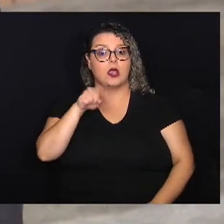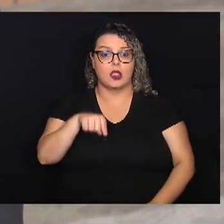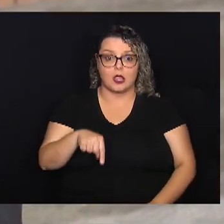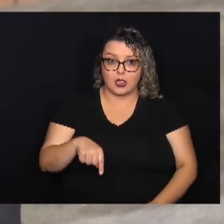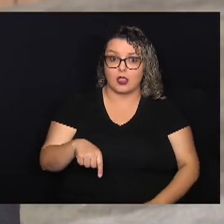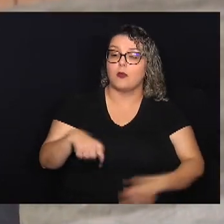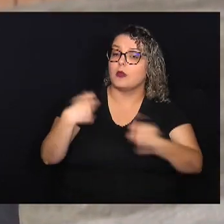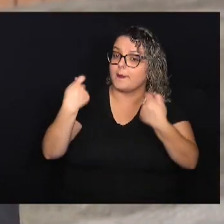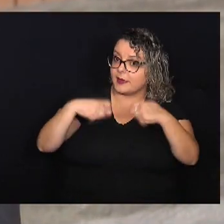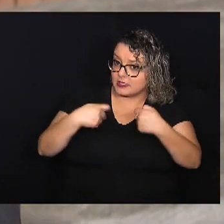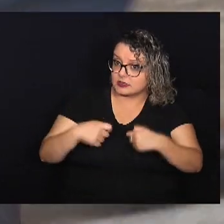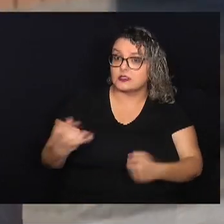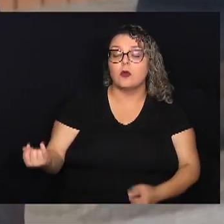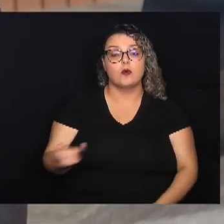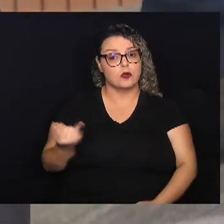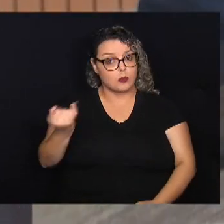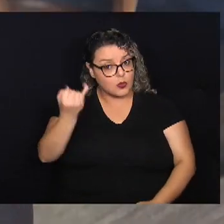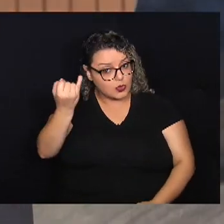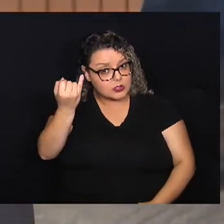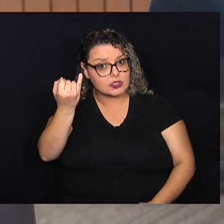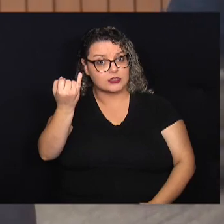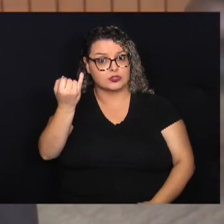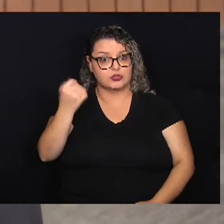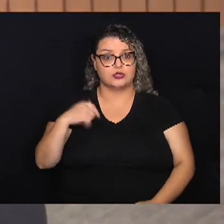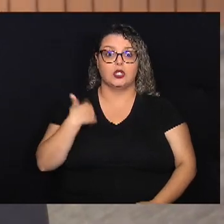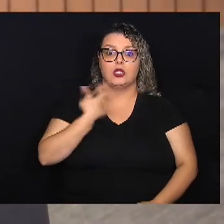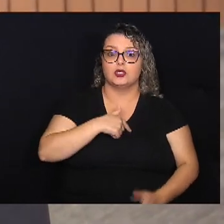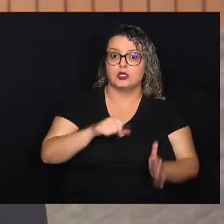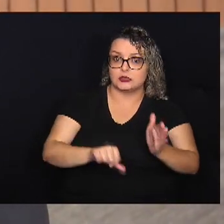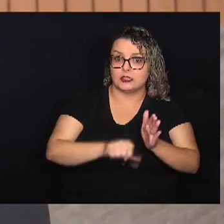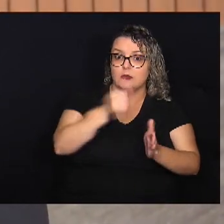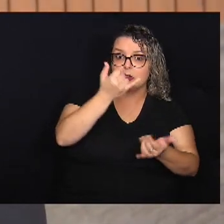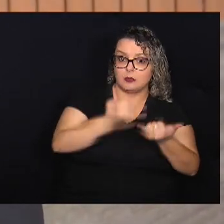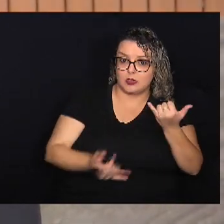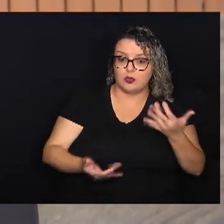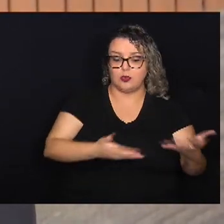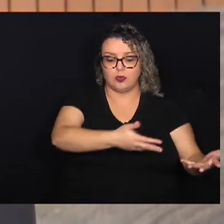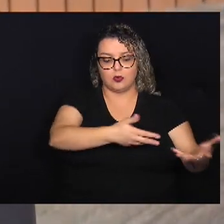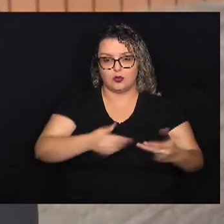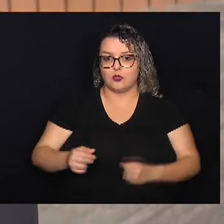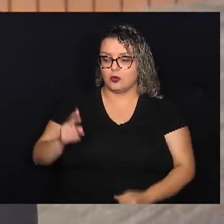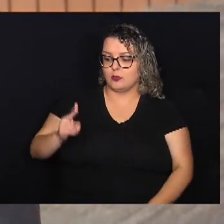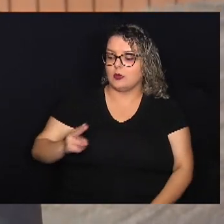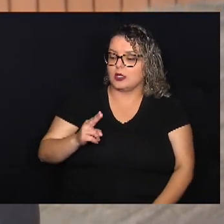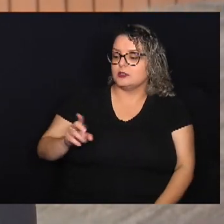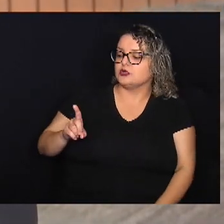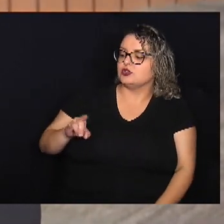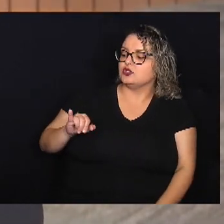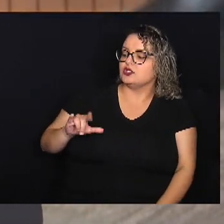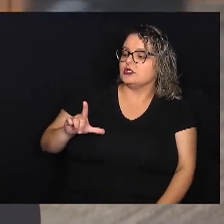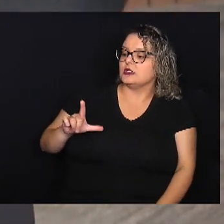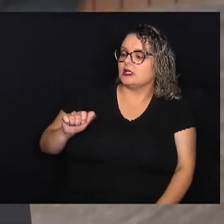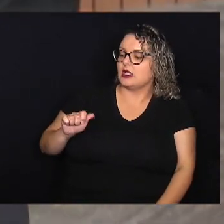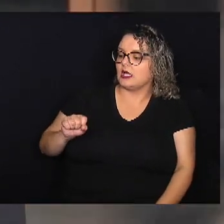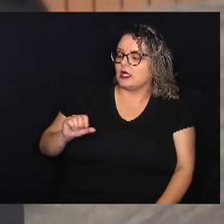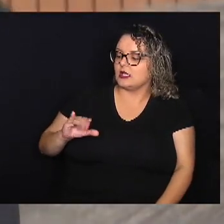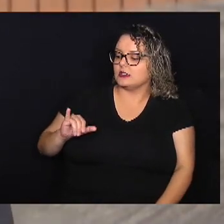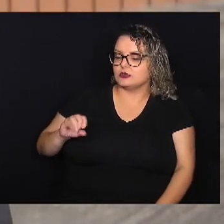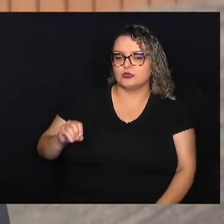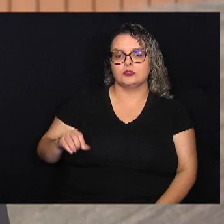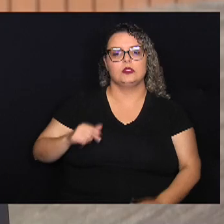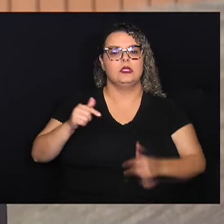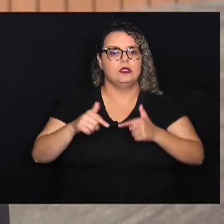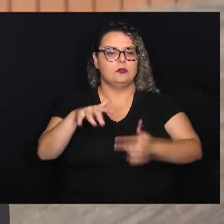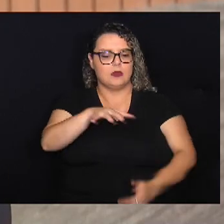necessidade importante. A nossa primeira parte, o convidado foi o padre Dilácio, que trabalha há muito tempo ali na região central,